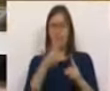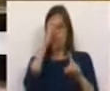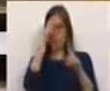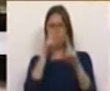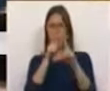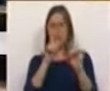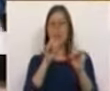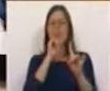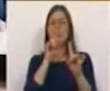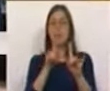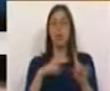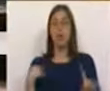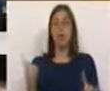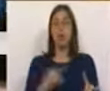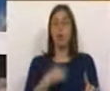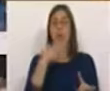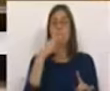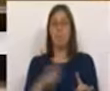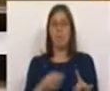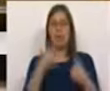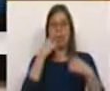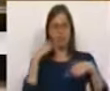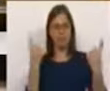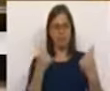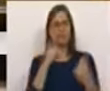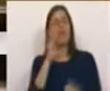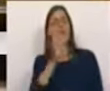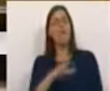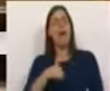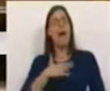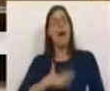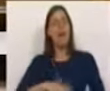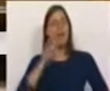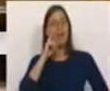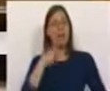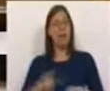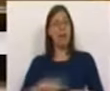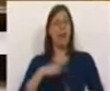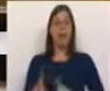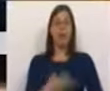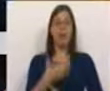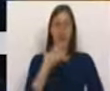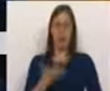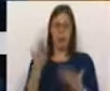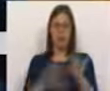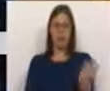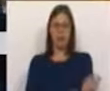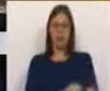e possibilidade de todos nós podermos manifestar a forma como queremos defender o interesse nacional. Muito obrigado.